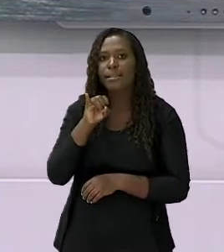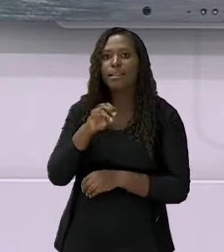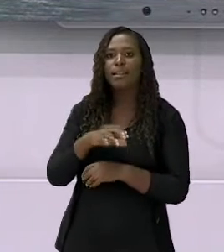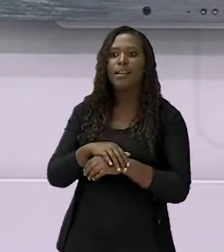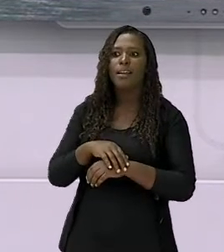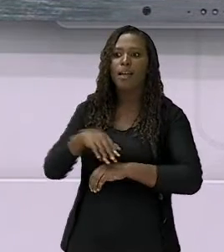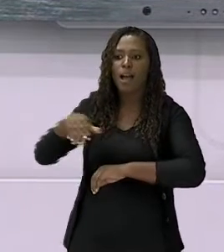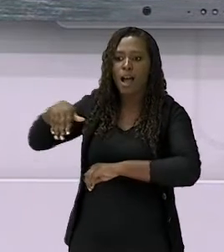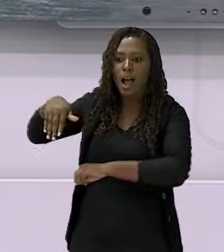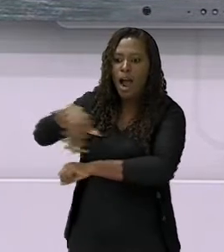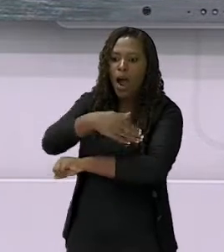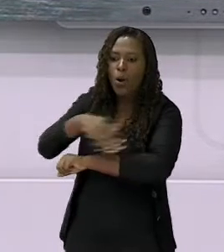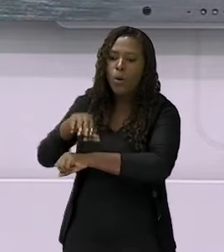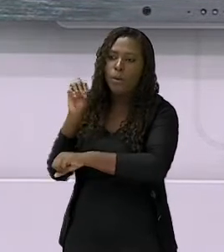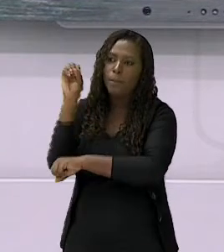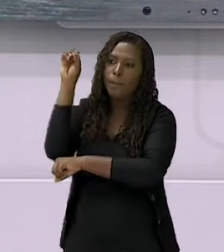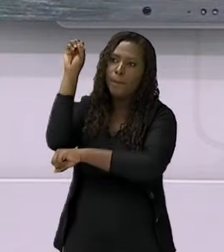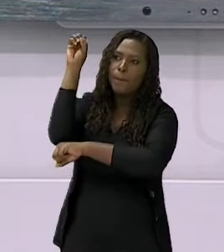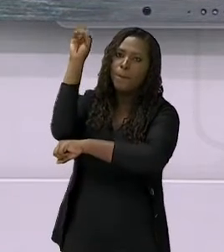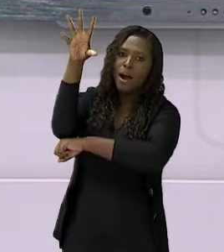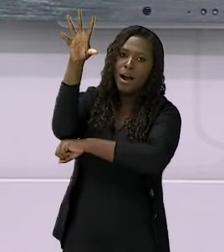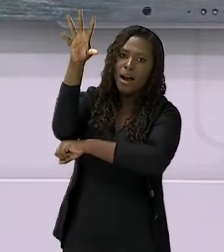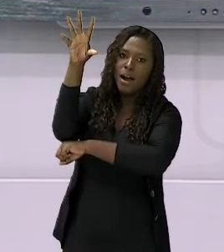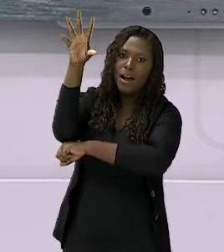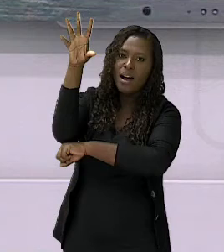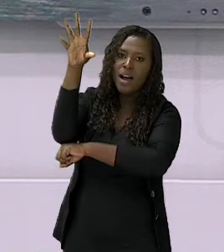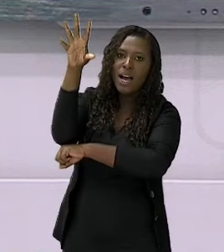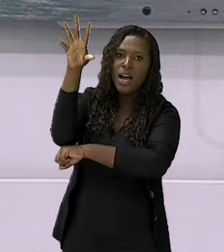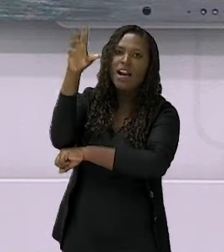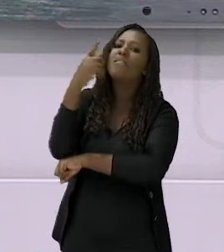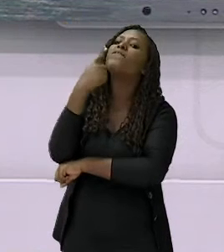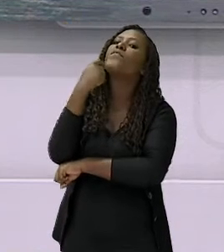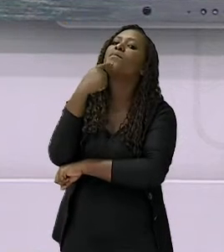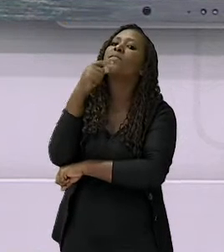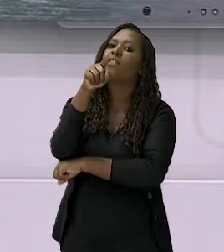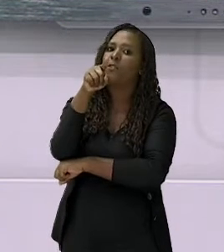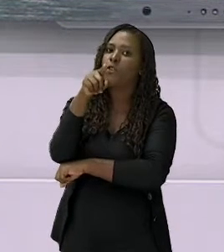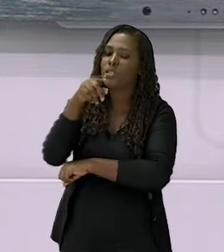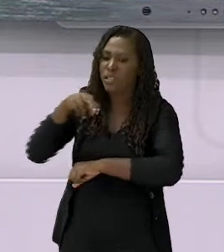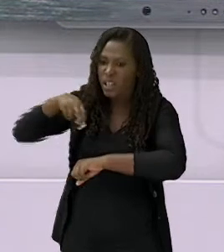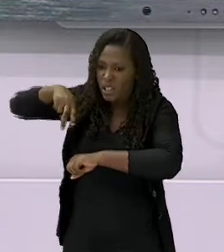avenida, o semáforo indicando a luz vermelha?